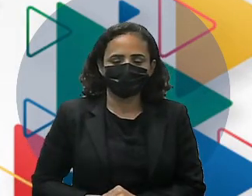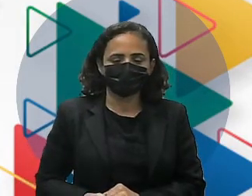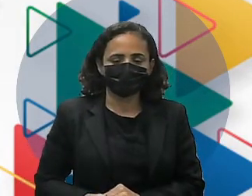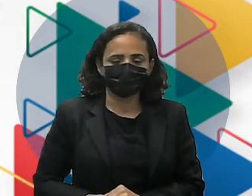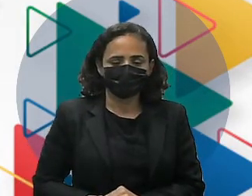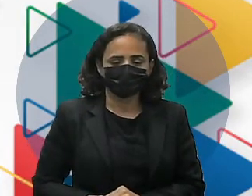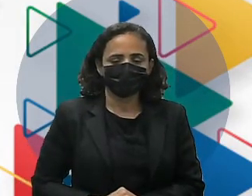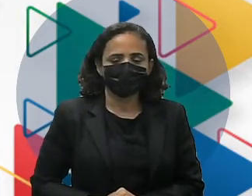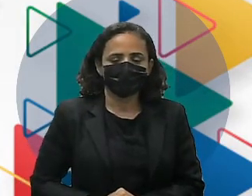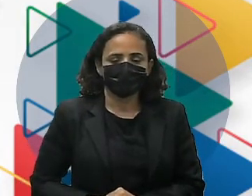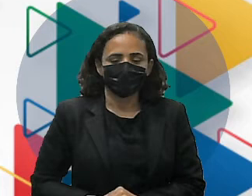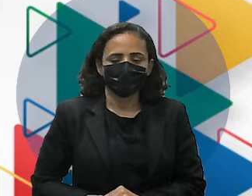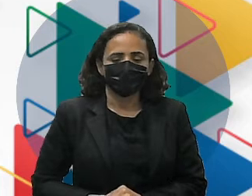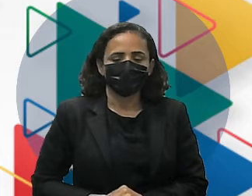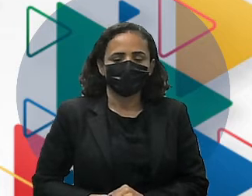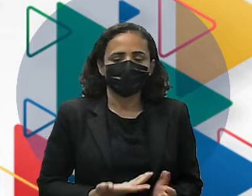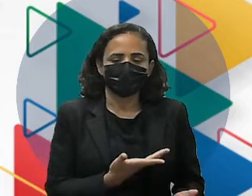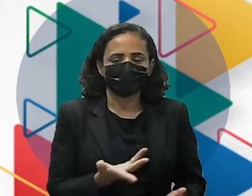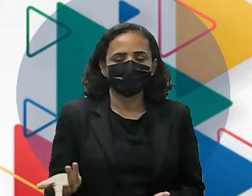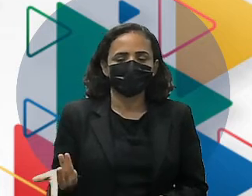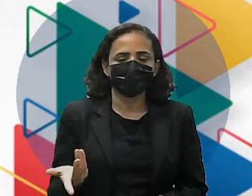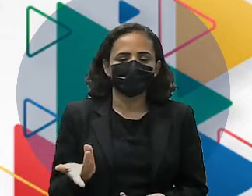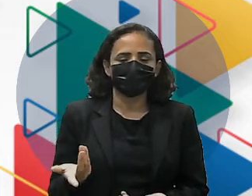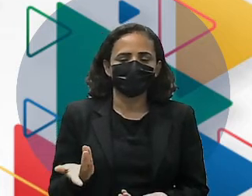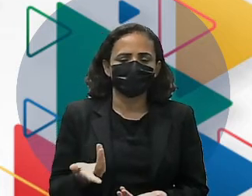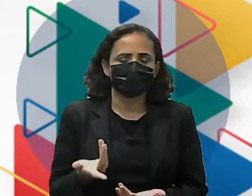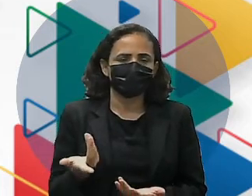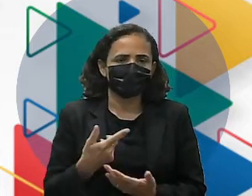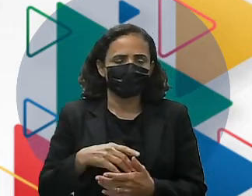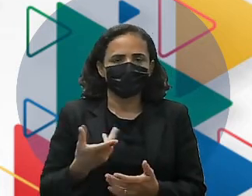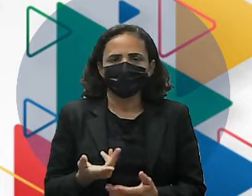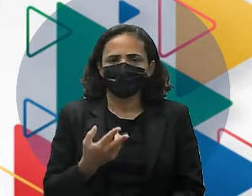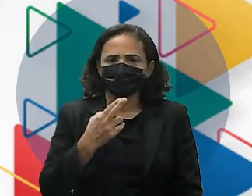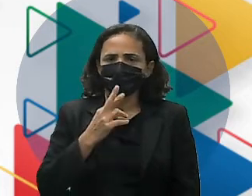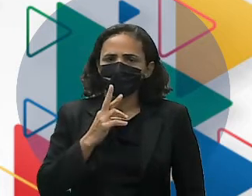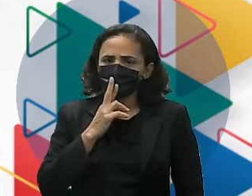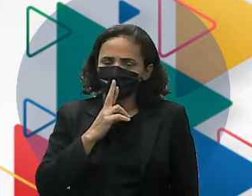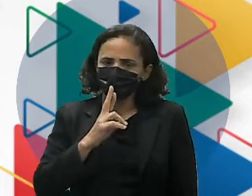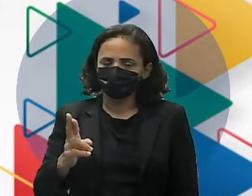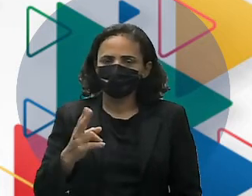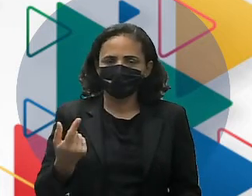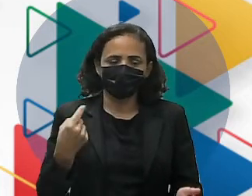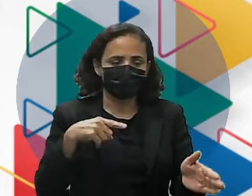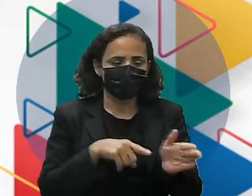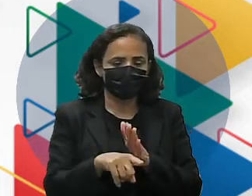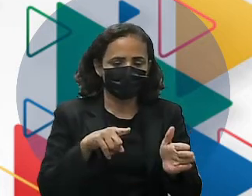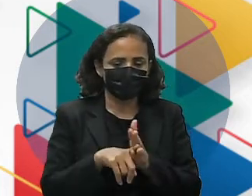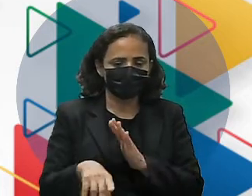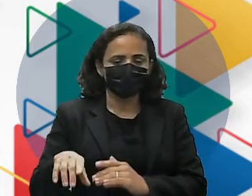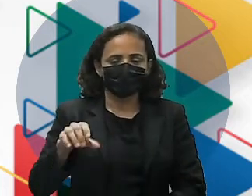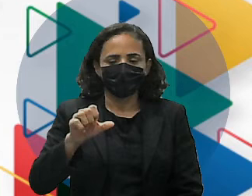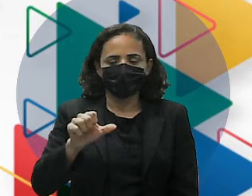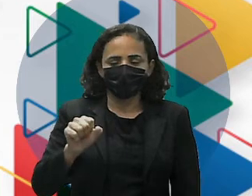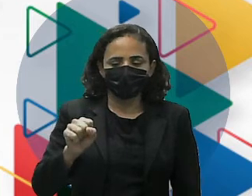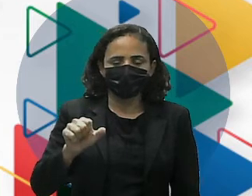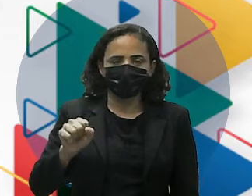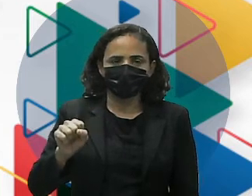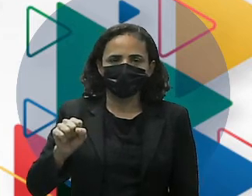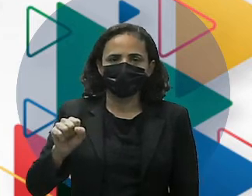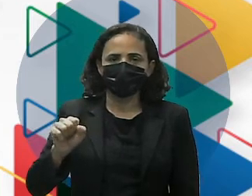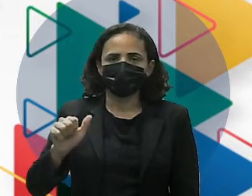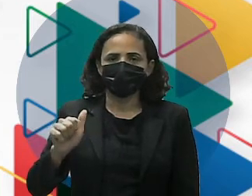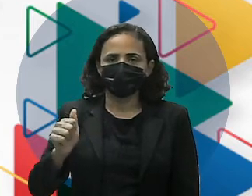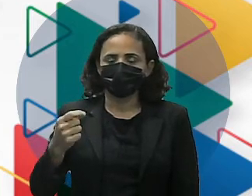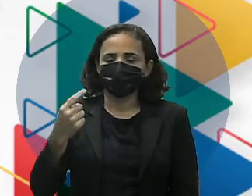Nossa expectativa de aprendizagem é resolver questões das provas do SSA 1